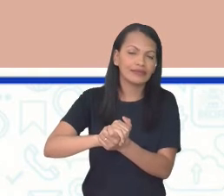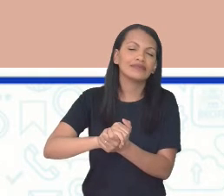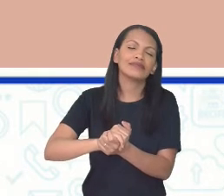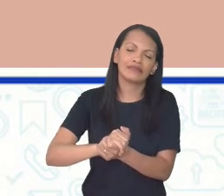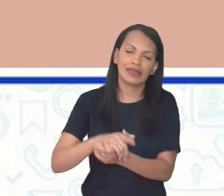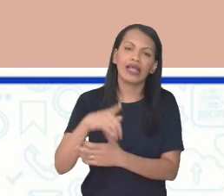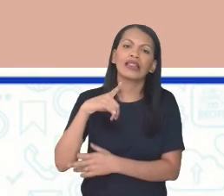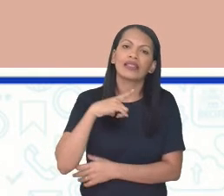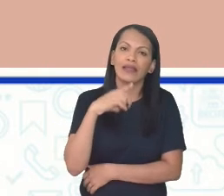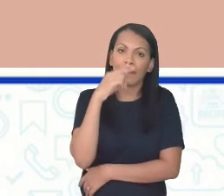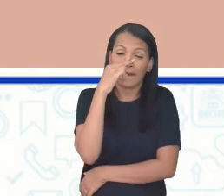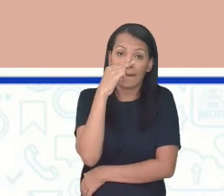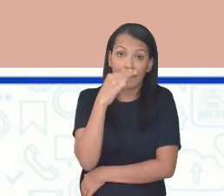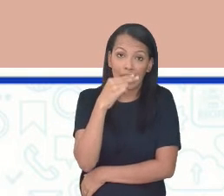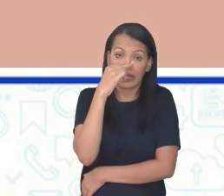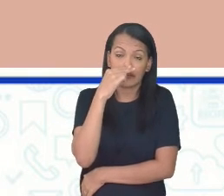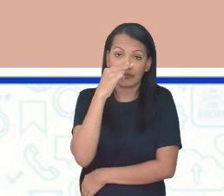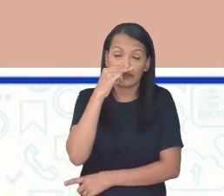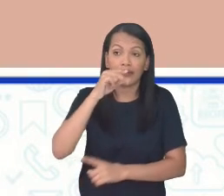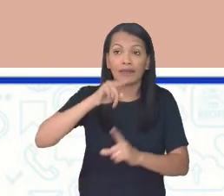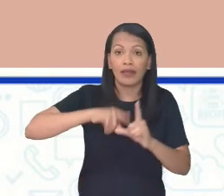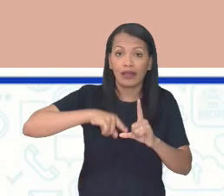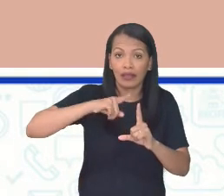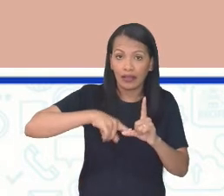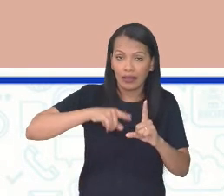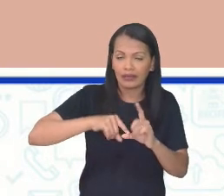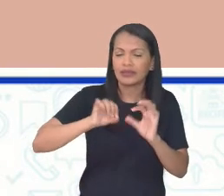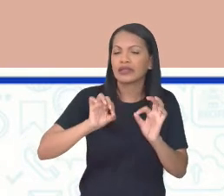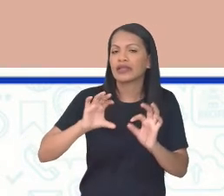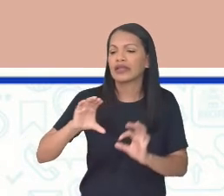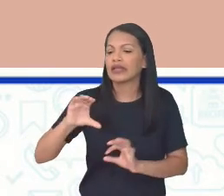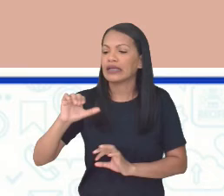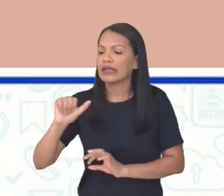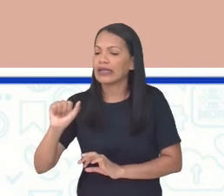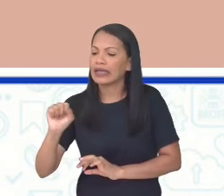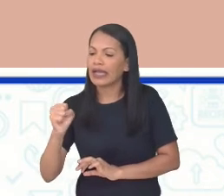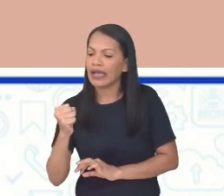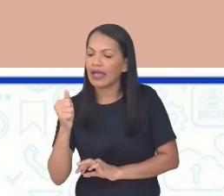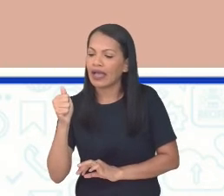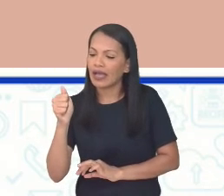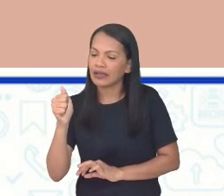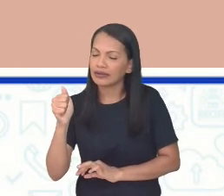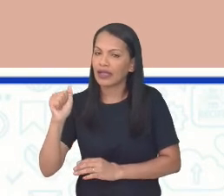as mesmas letras, não é? Até o mesmo som.